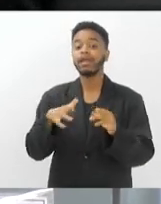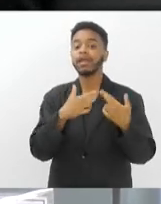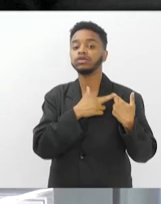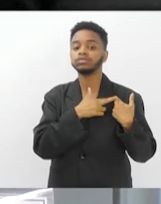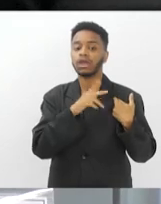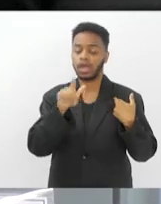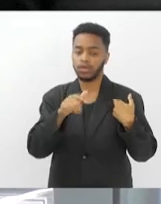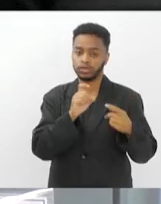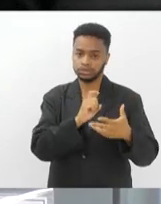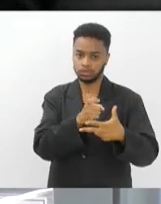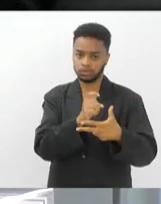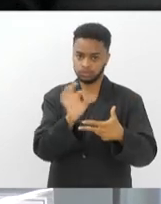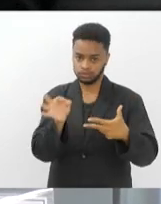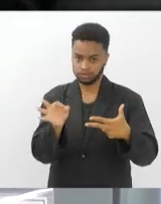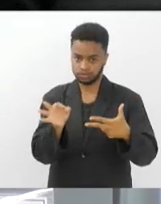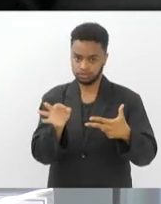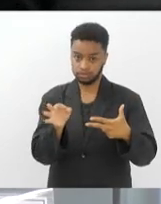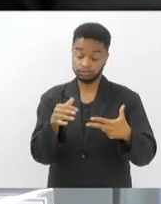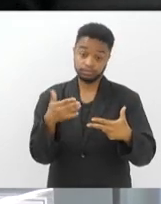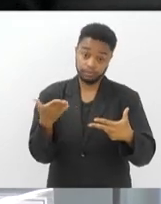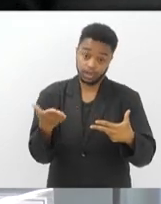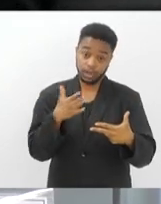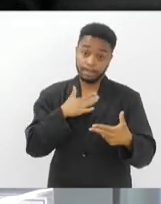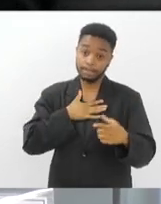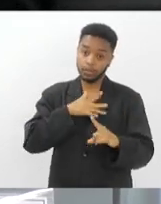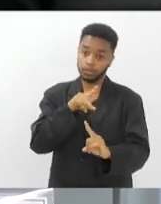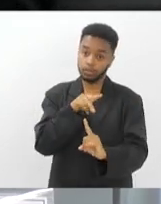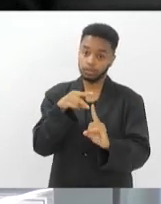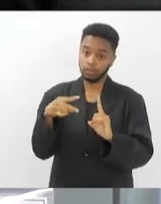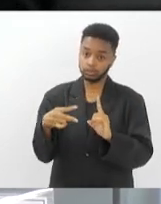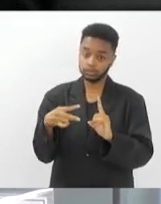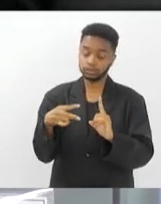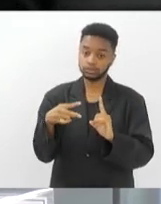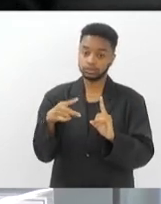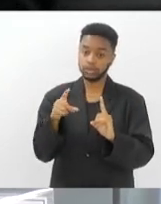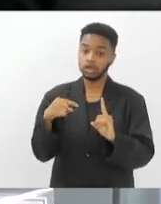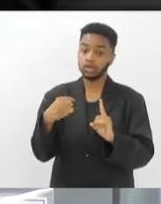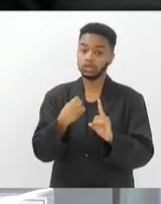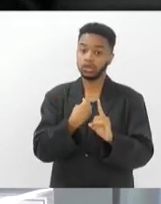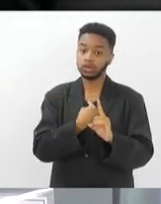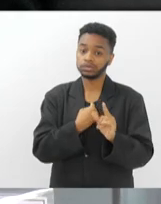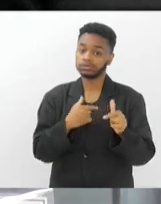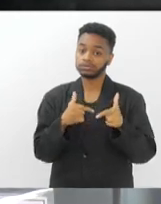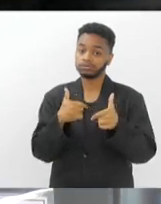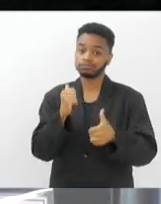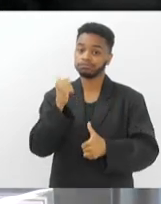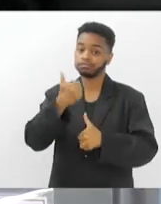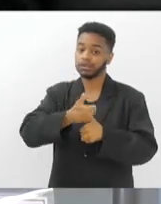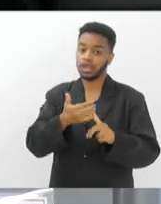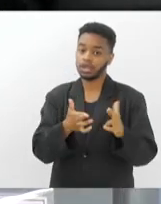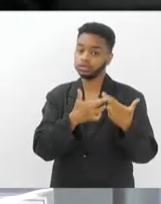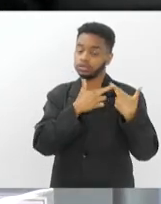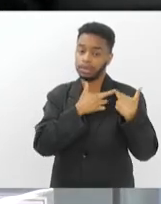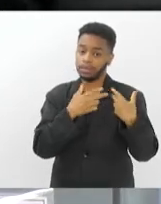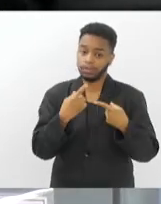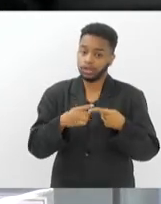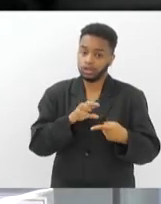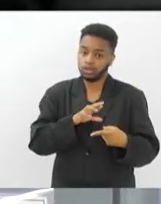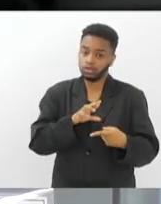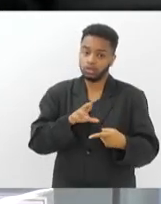Executivo. Então, no meu entendimento, nós estamos invadindo competência, queremos legislar sobre